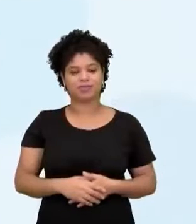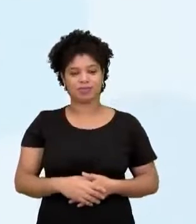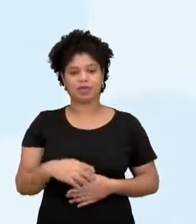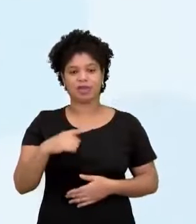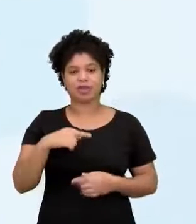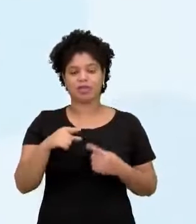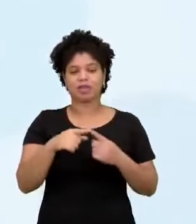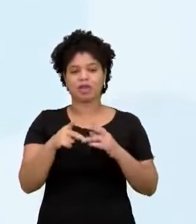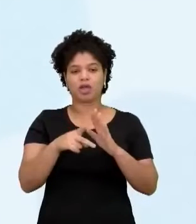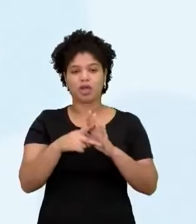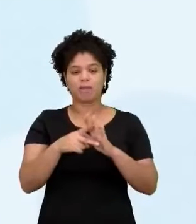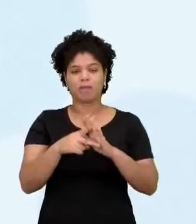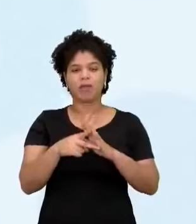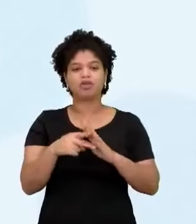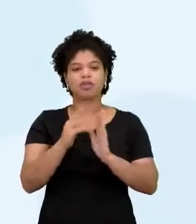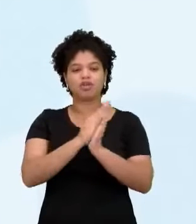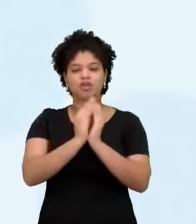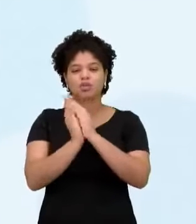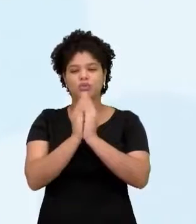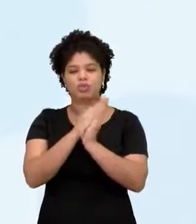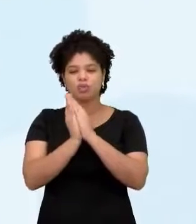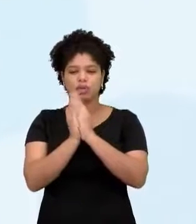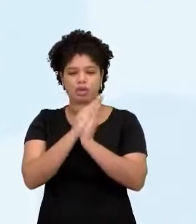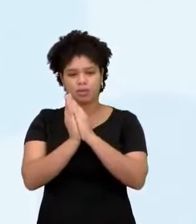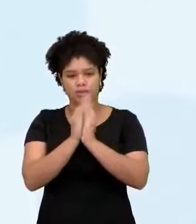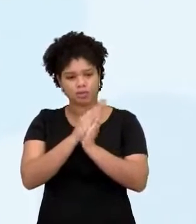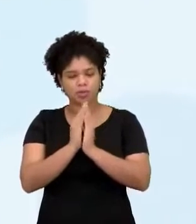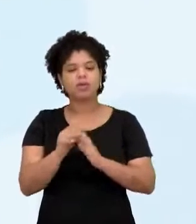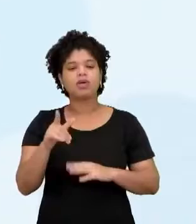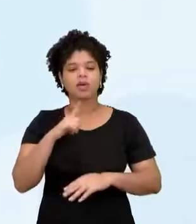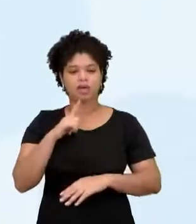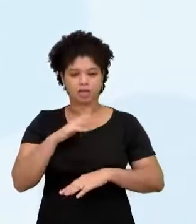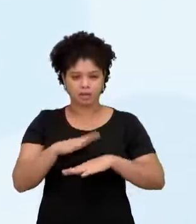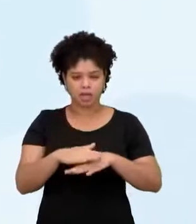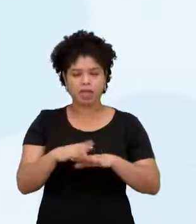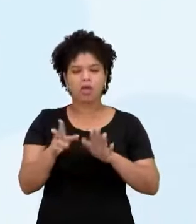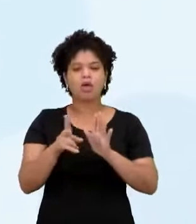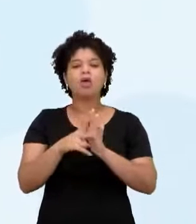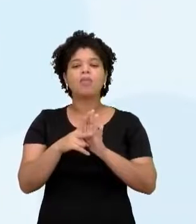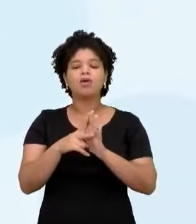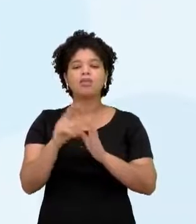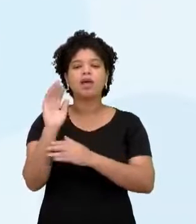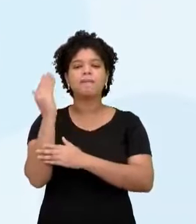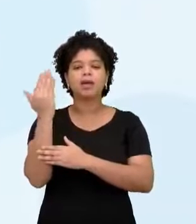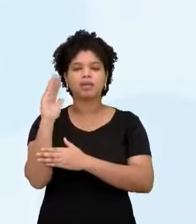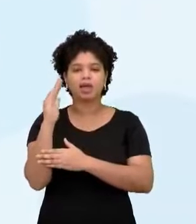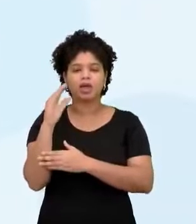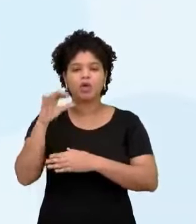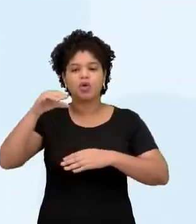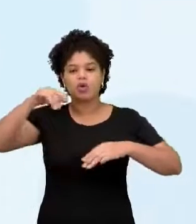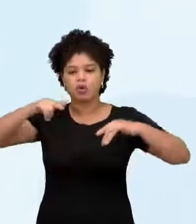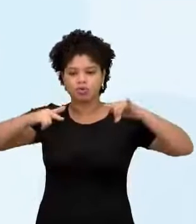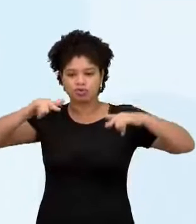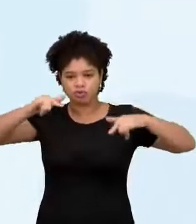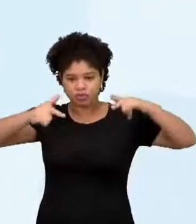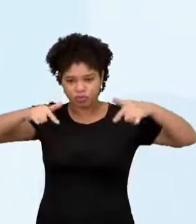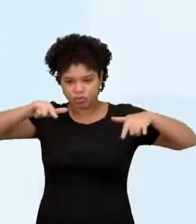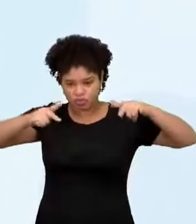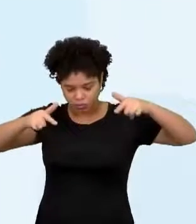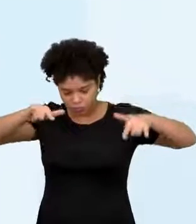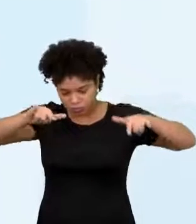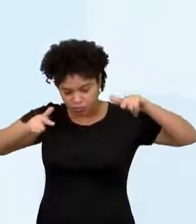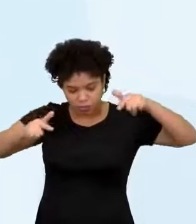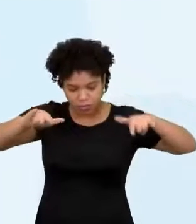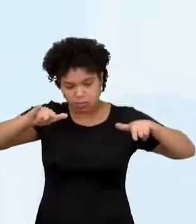de bonecos, que é aquele encenado com bonecos, geralmente feitos de madeira e presos por fios ou varetas e